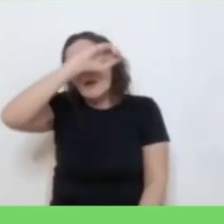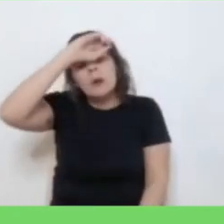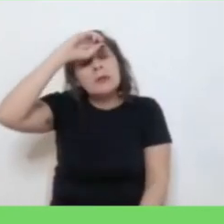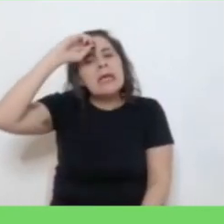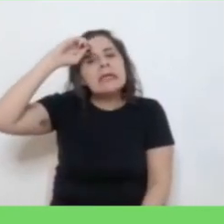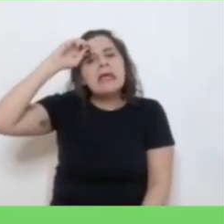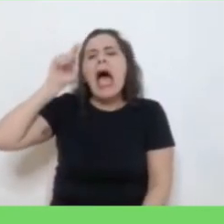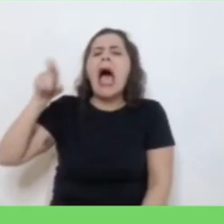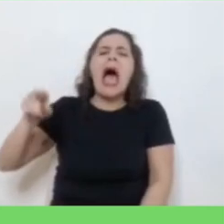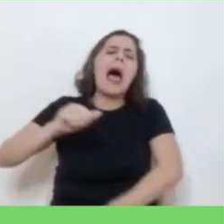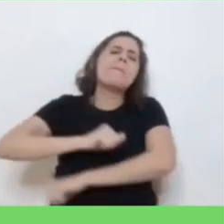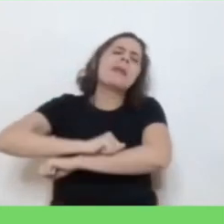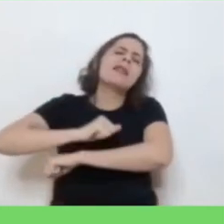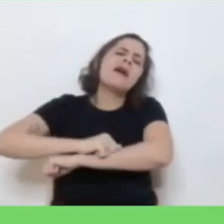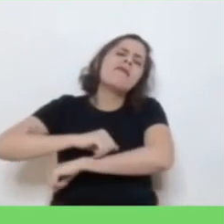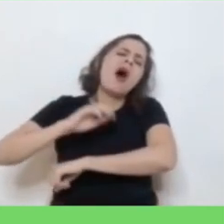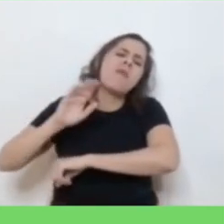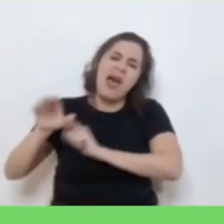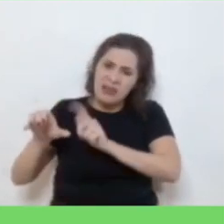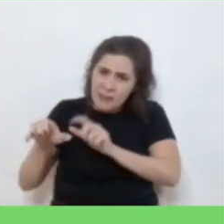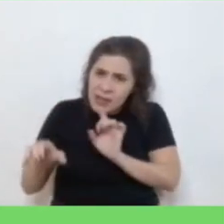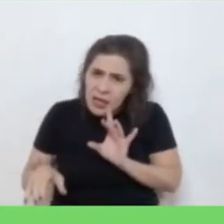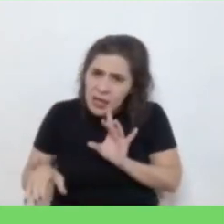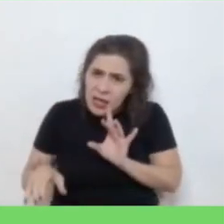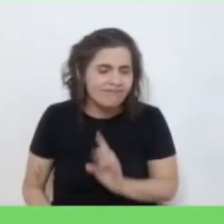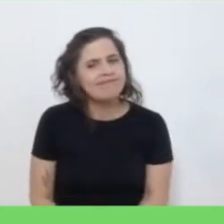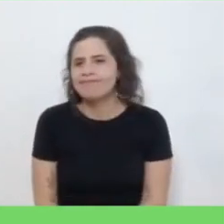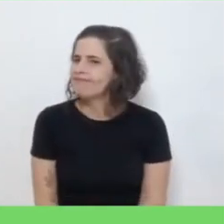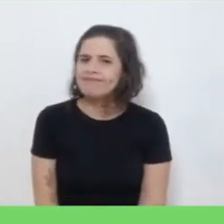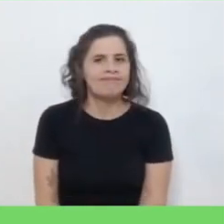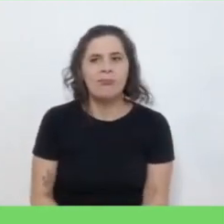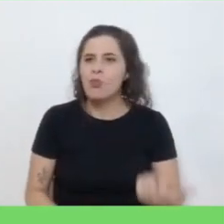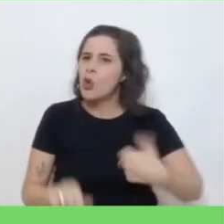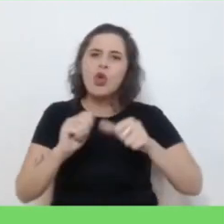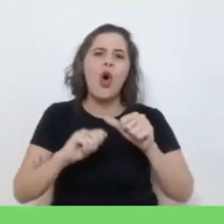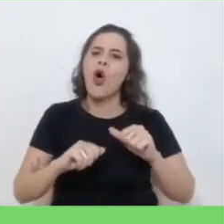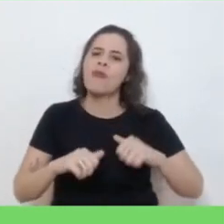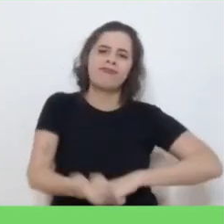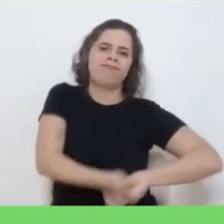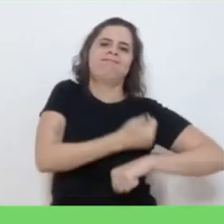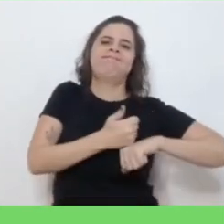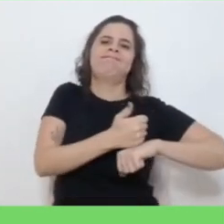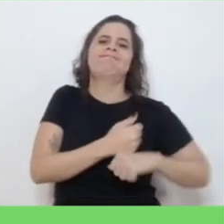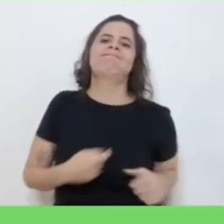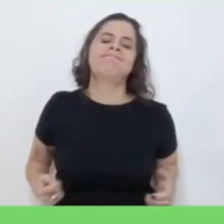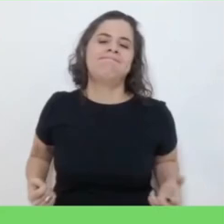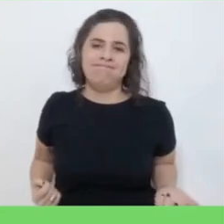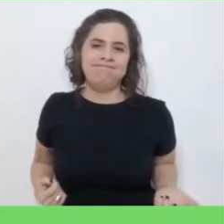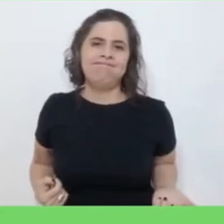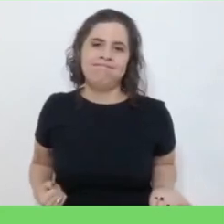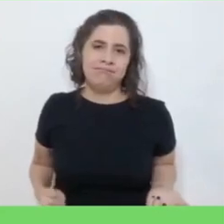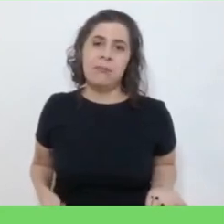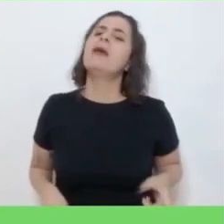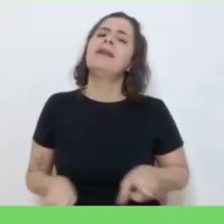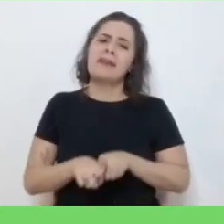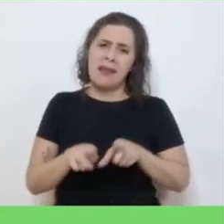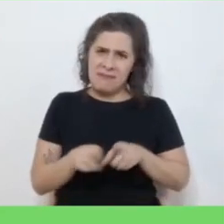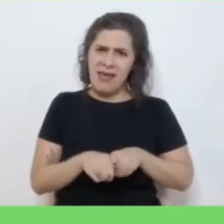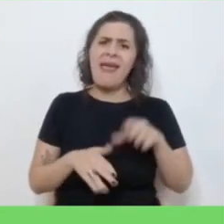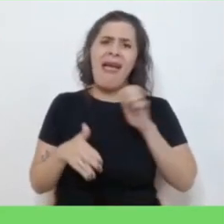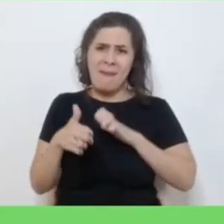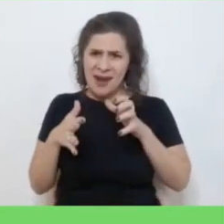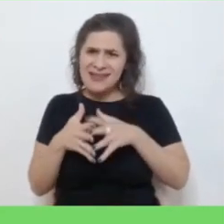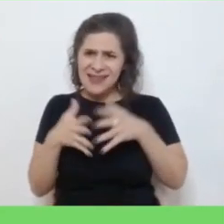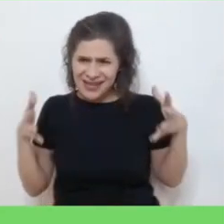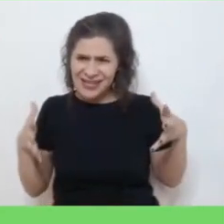essas plataformas são plataformas indies mais. Não são. Não são, né? E a própria grande indústria também, né, Alan? Você